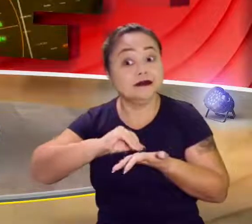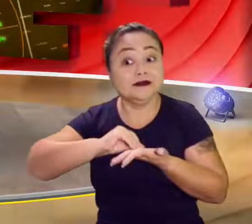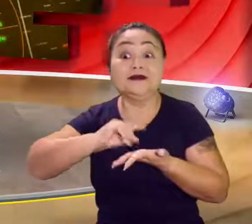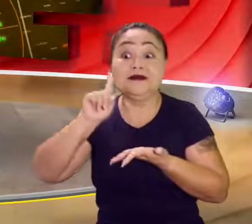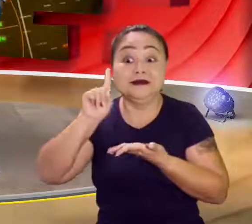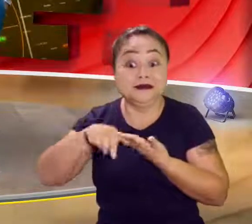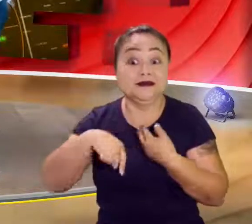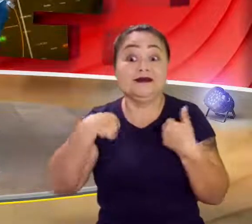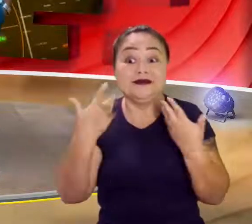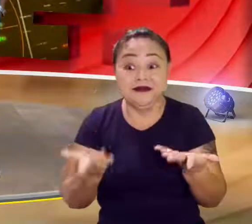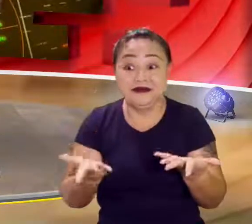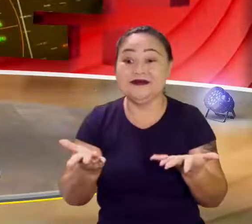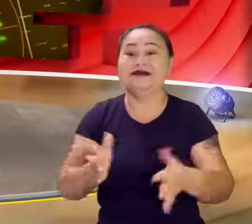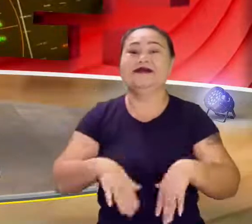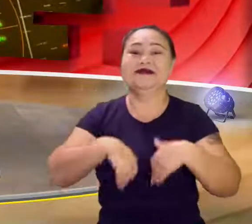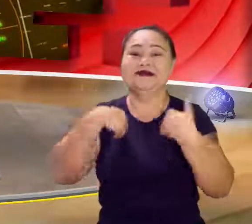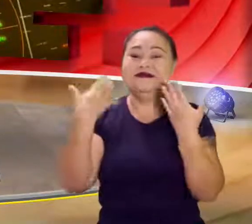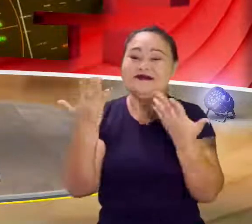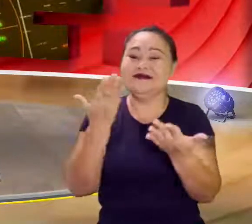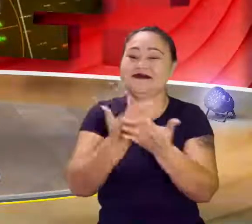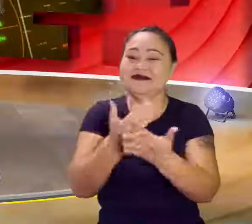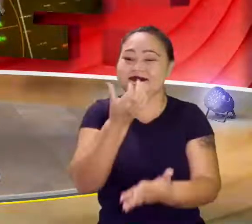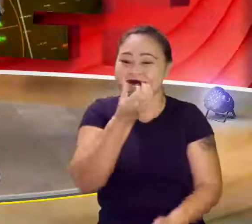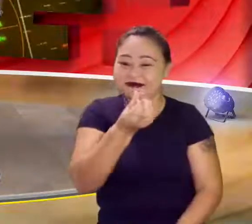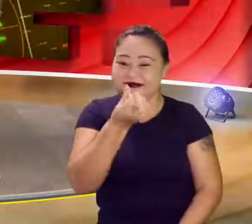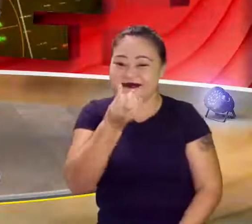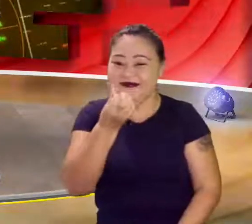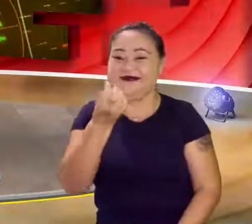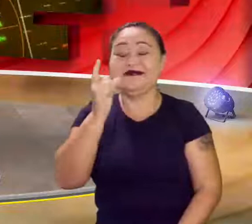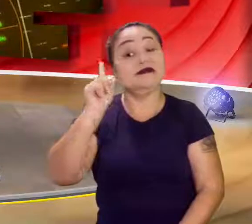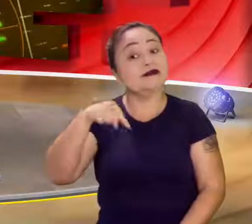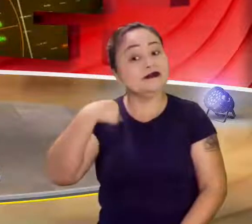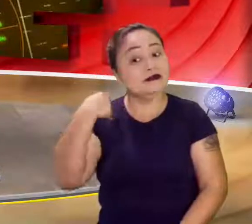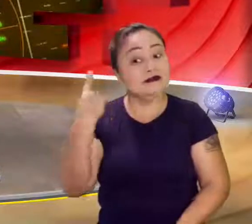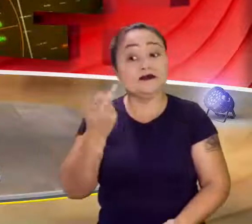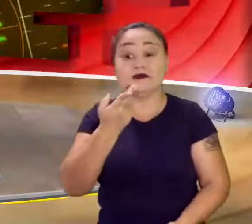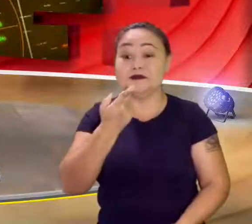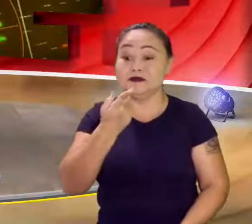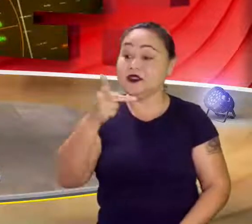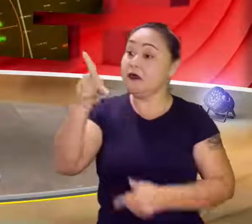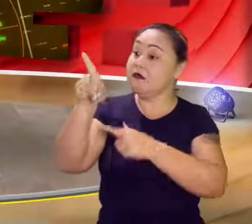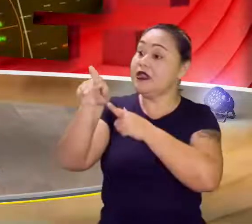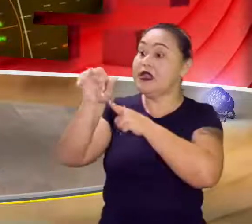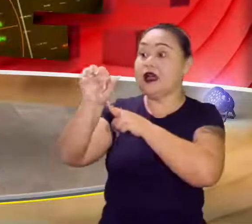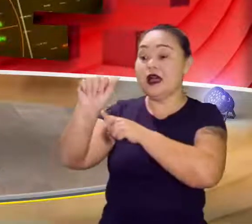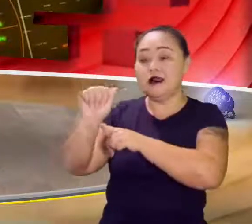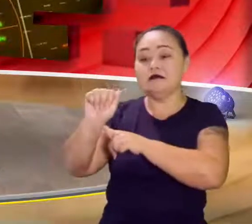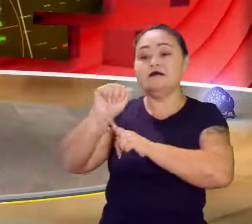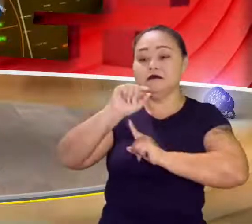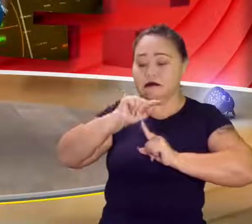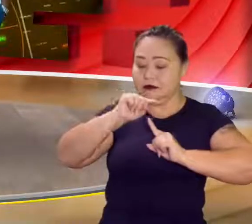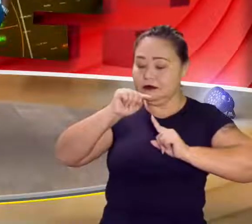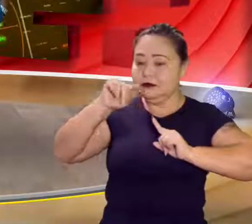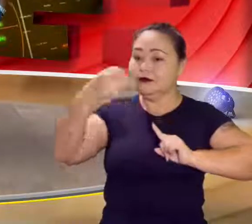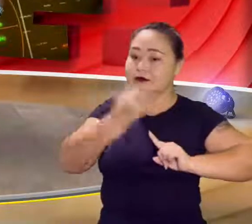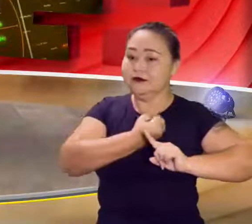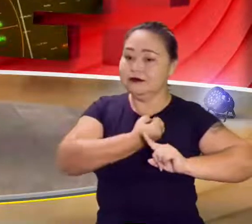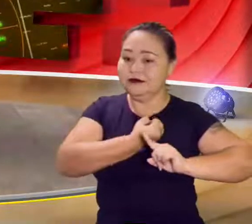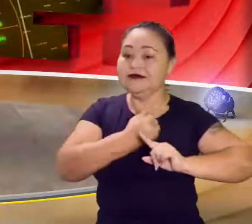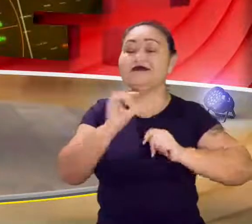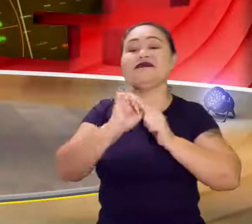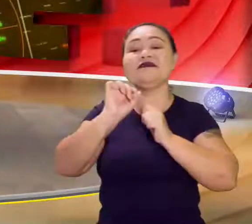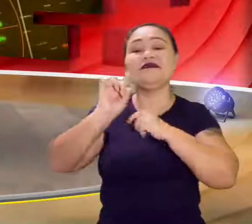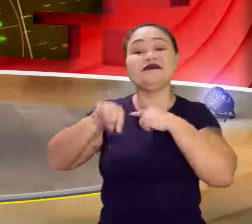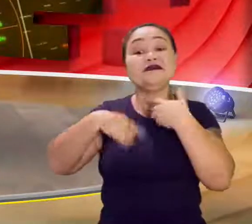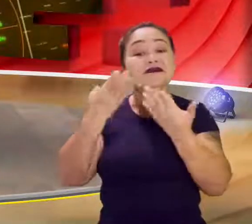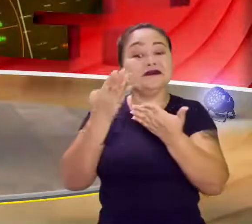Né? Então, na aula 66, a gente ainda está falando de PA, né? Progressão aritmética. E hoje a gente